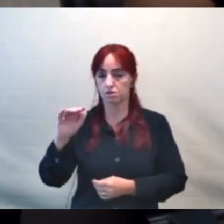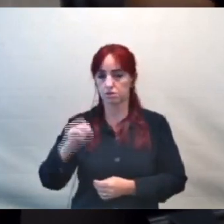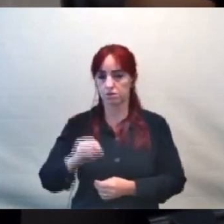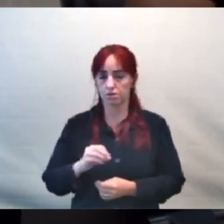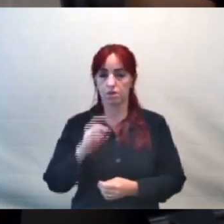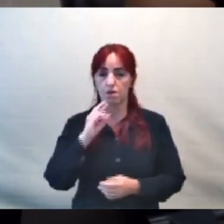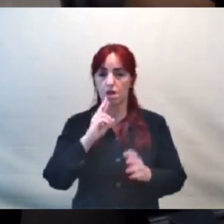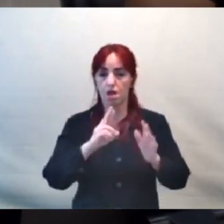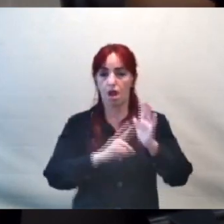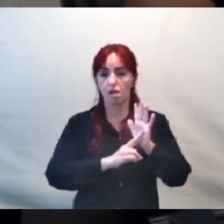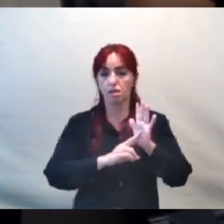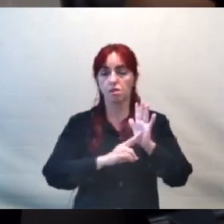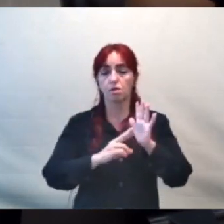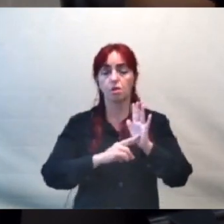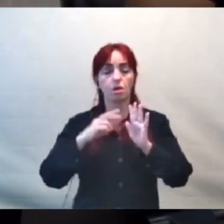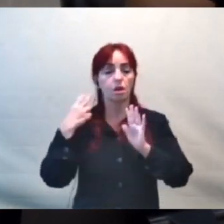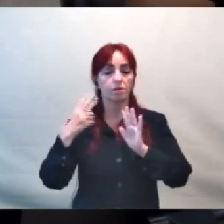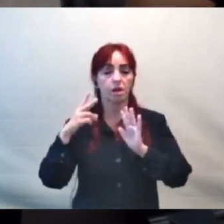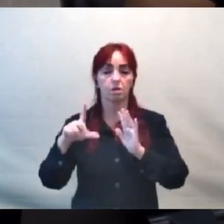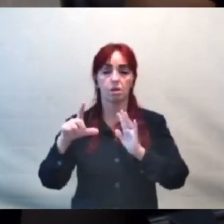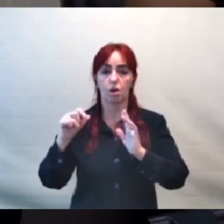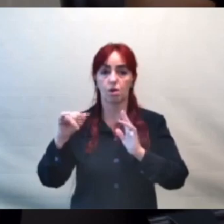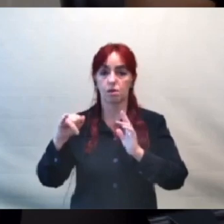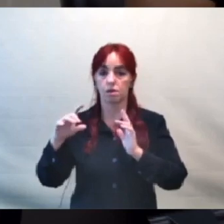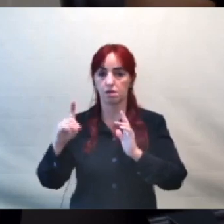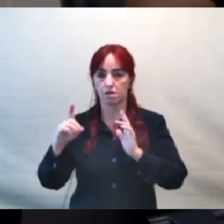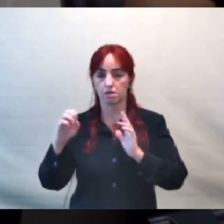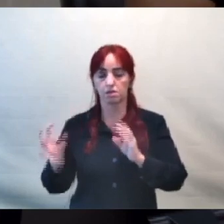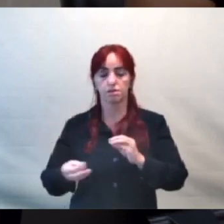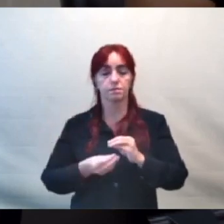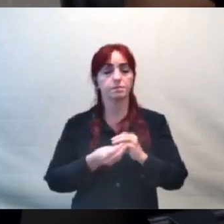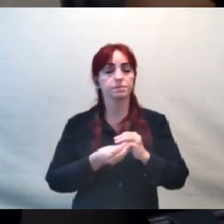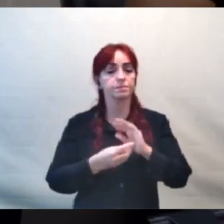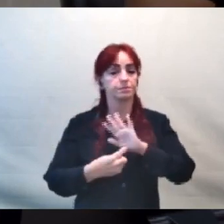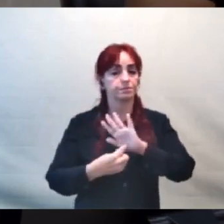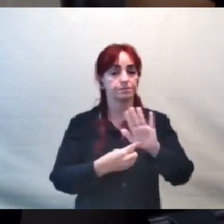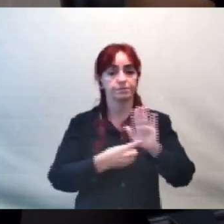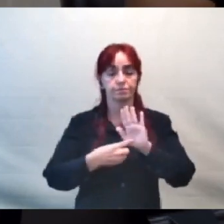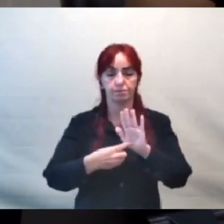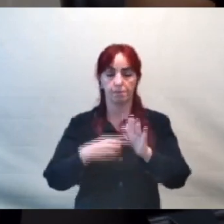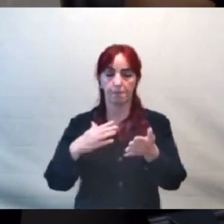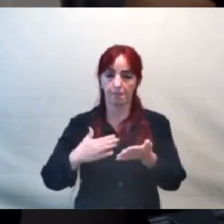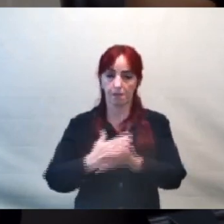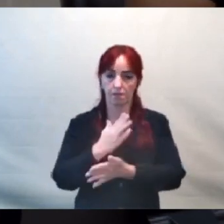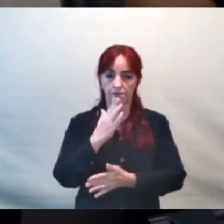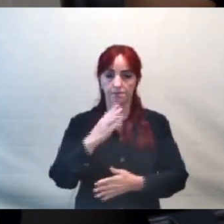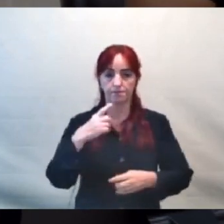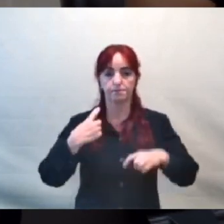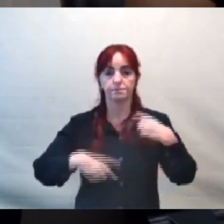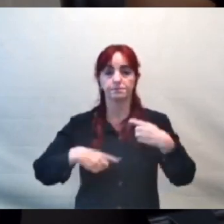a vereadora Loide Gonçalves. Conclusão pelo parecer é pela aprovação. Em discussão?